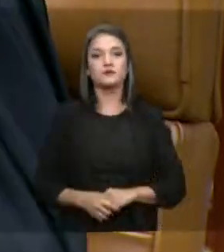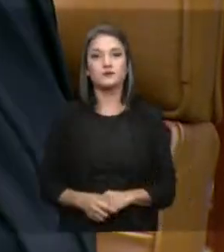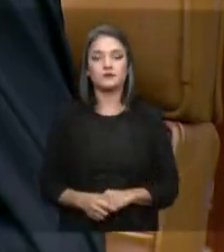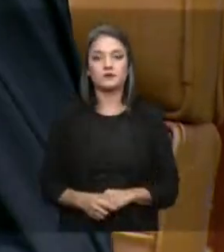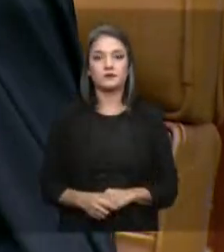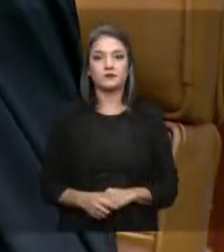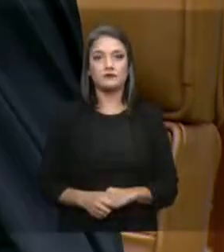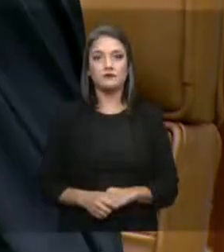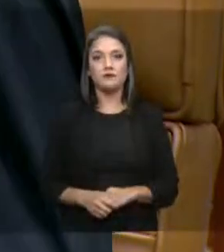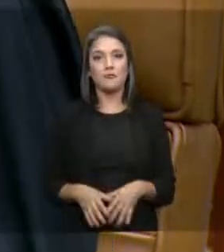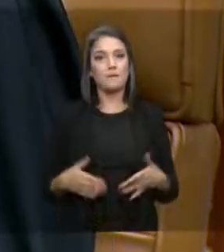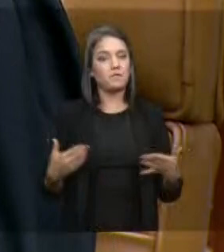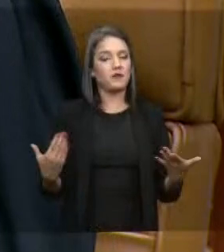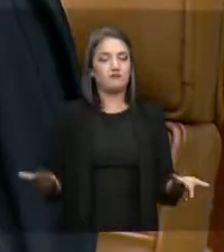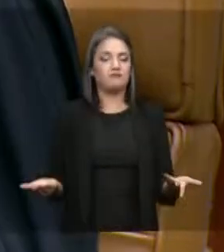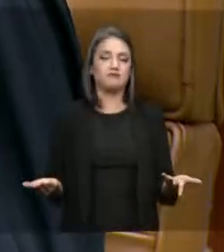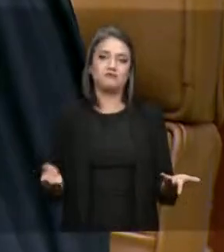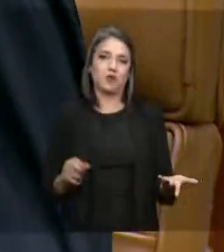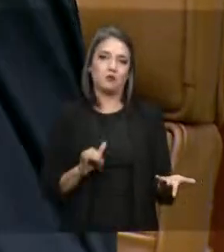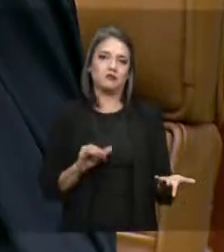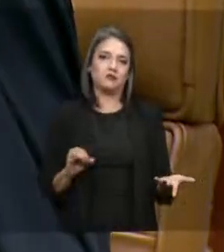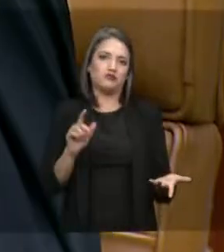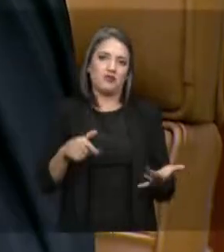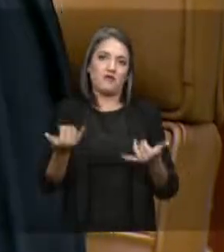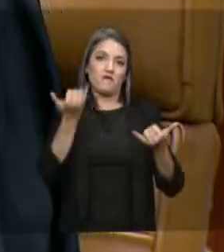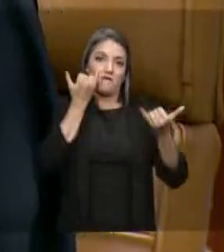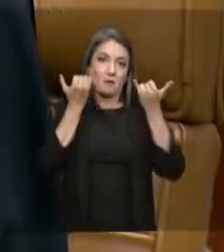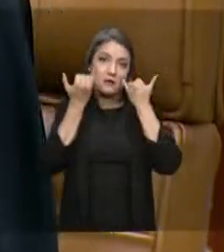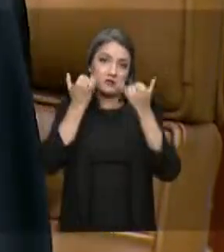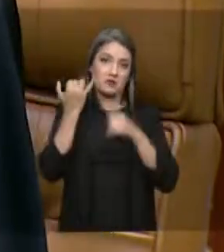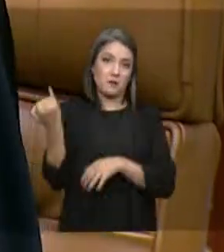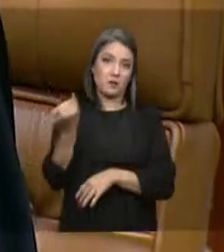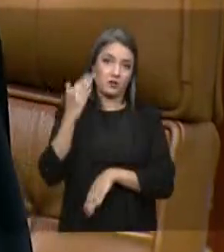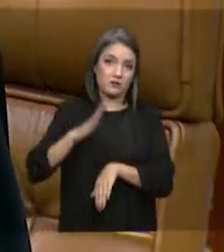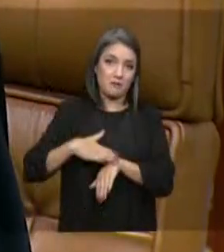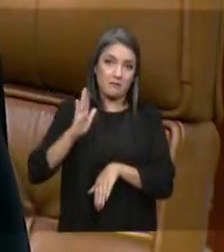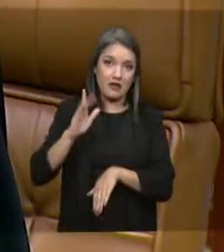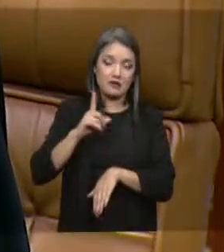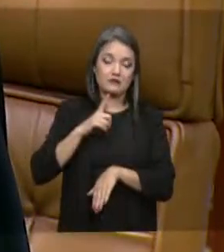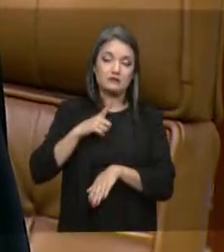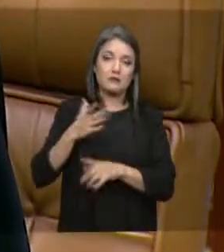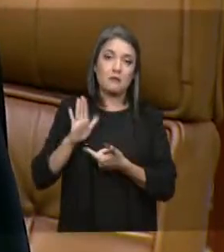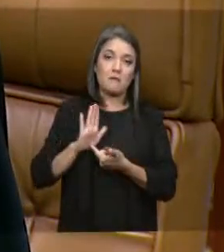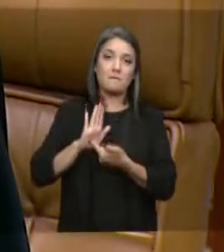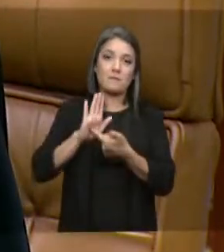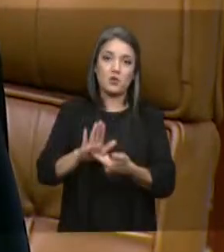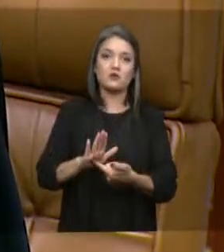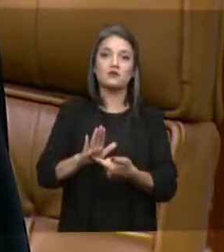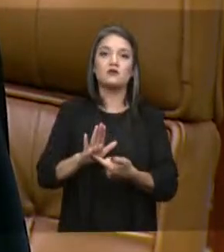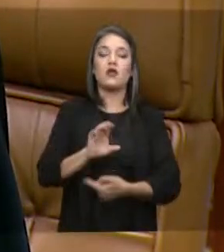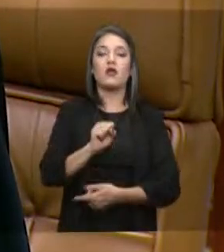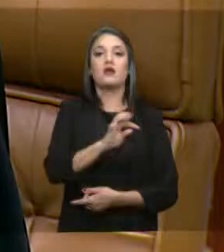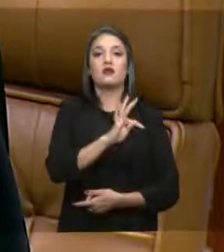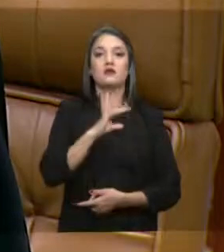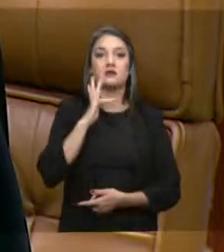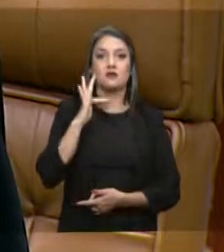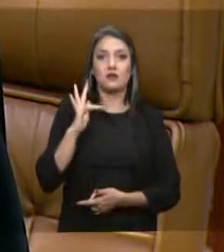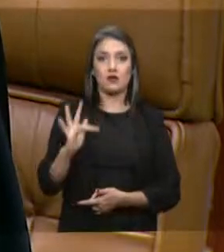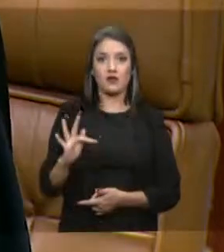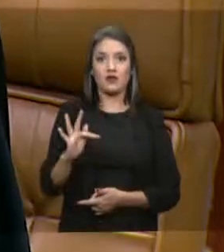que são as informações mais importantes para demonstrar é que o Supremo Tribunal Federal